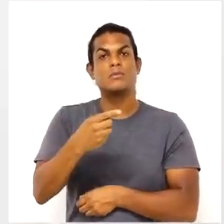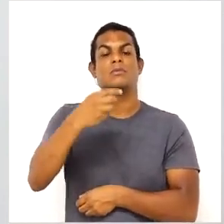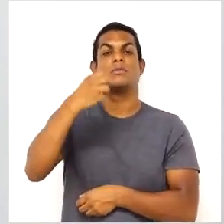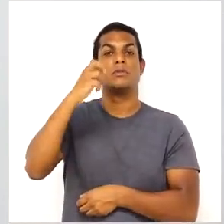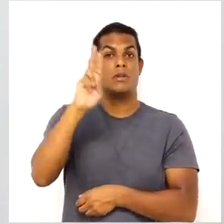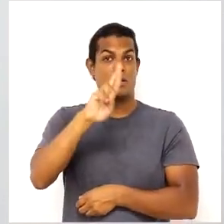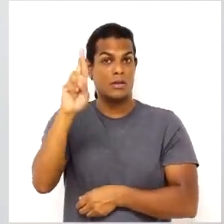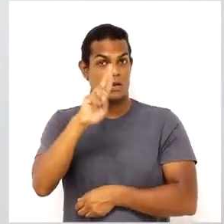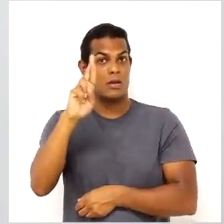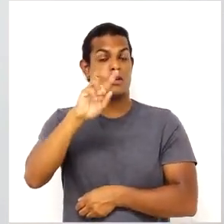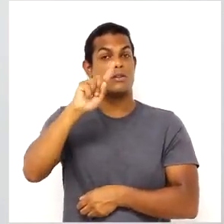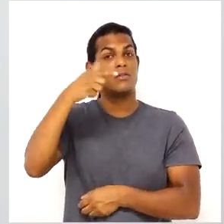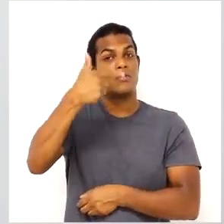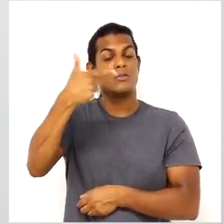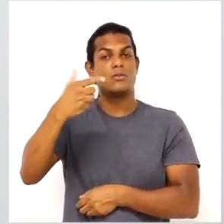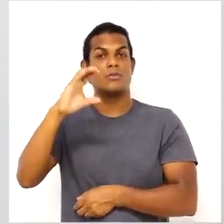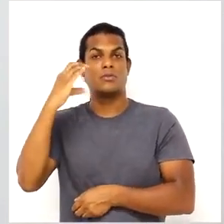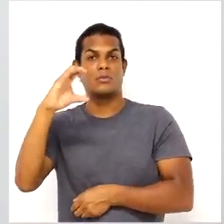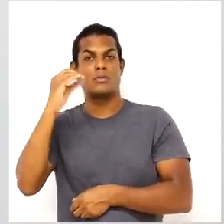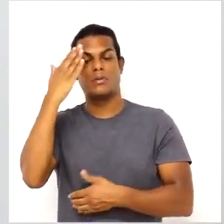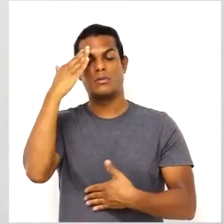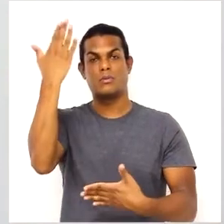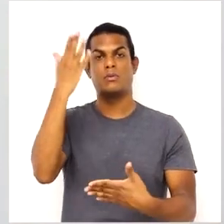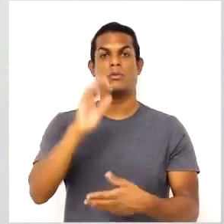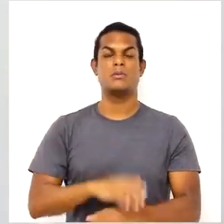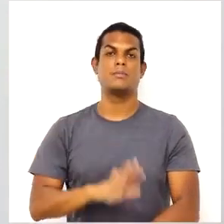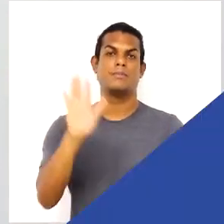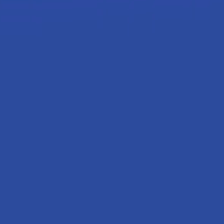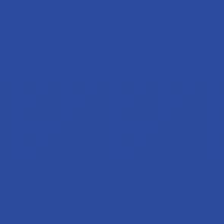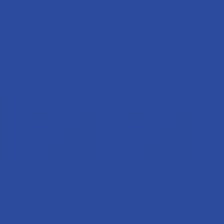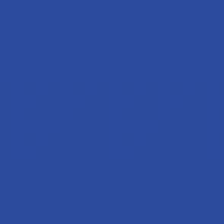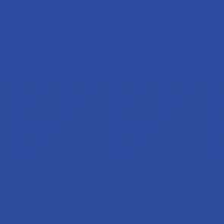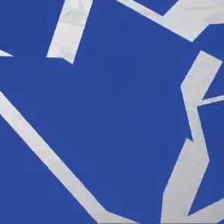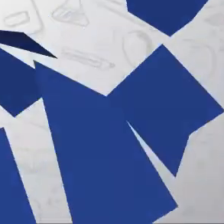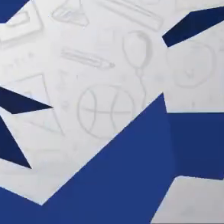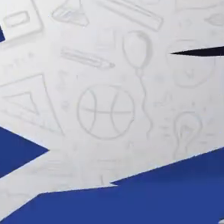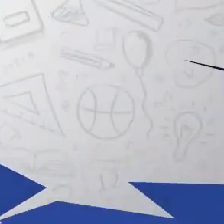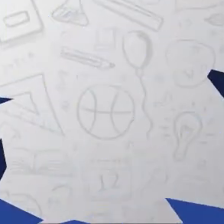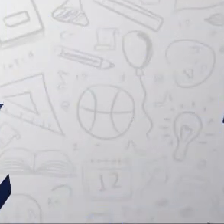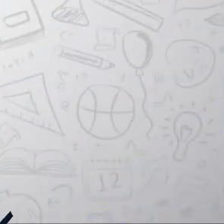772,22. Obrigado pela sua participação. Até a próxima videoaula.